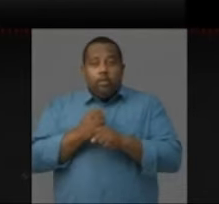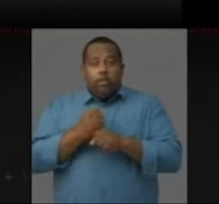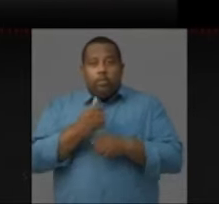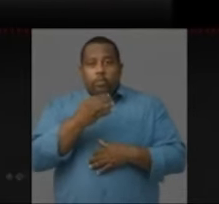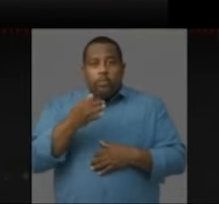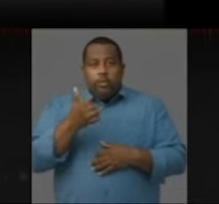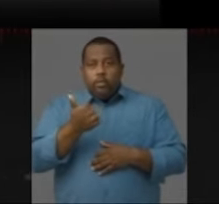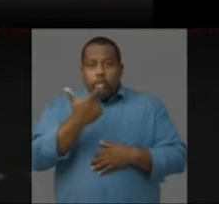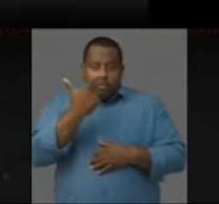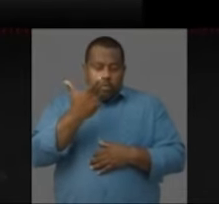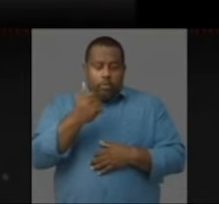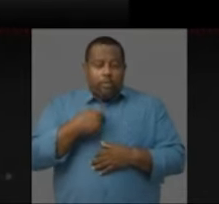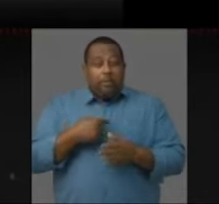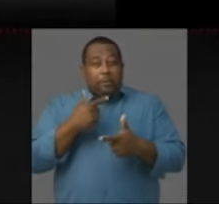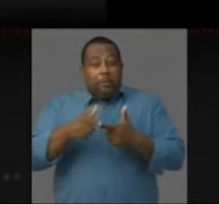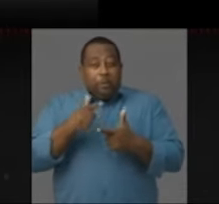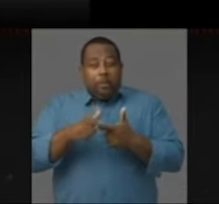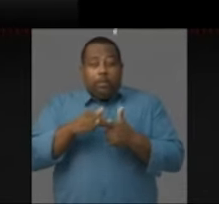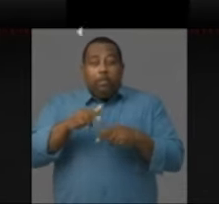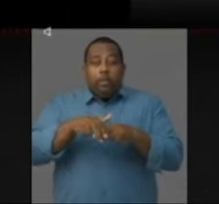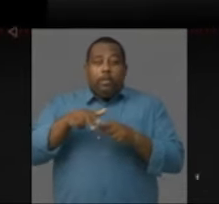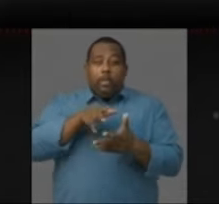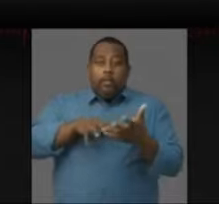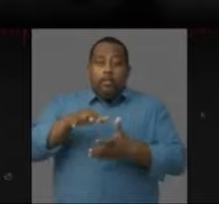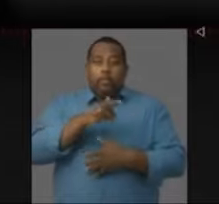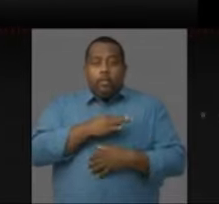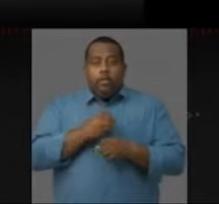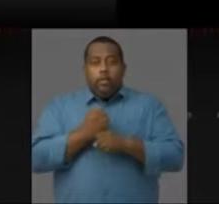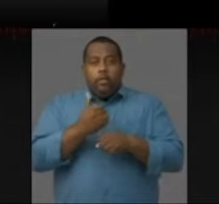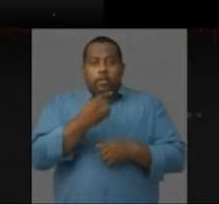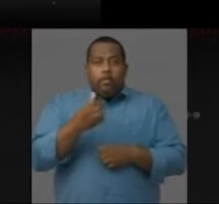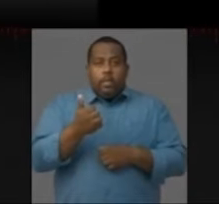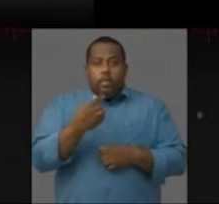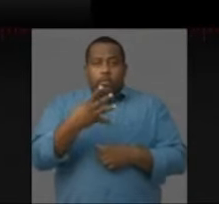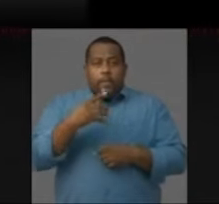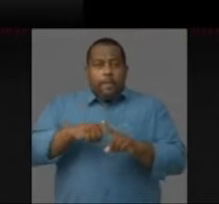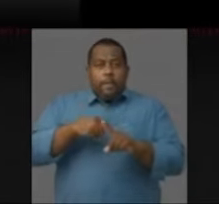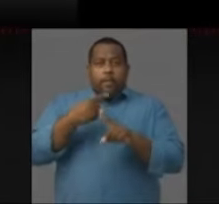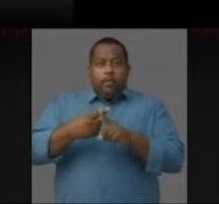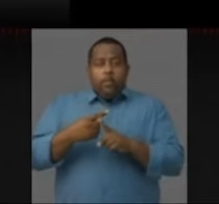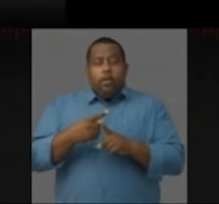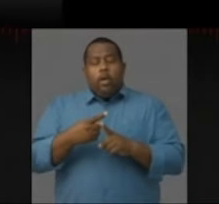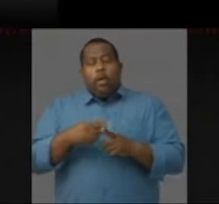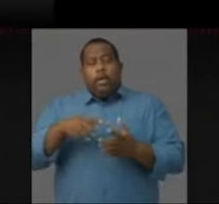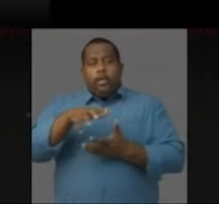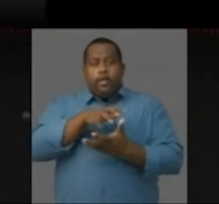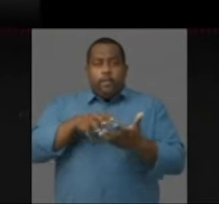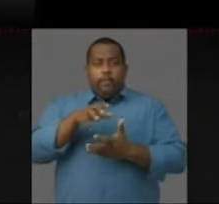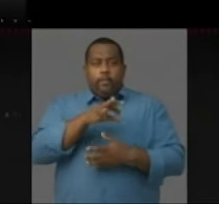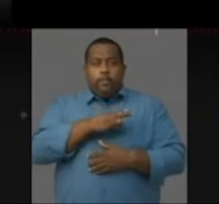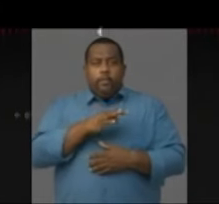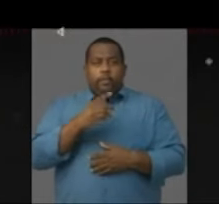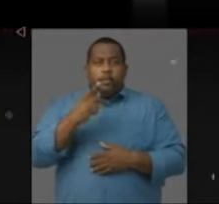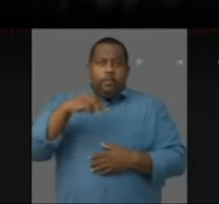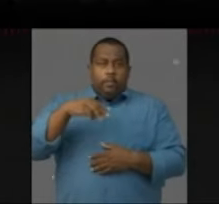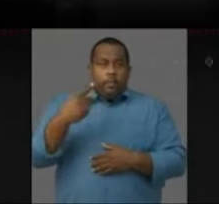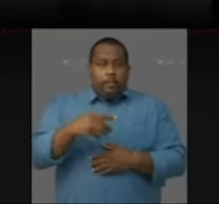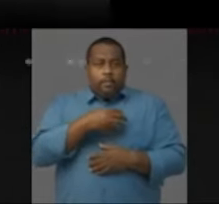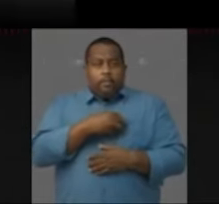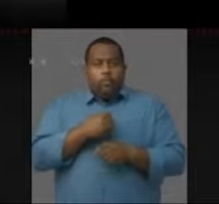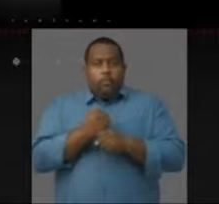2012. Caos na Bahia com a greve da Polícia Militar. 2014. Mais uma greve da Polícia Militar na